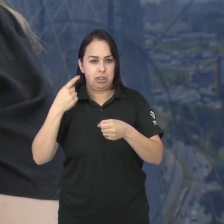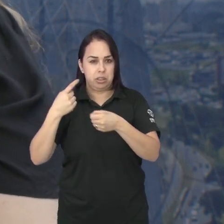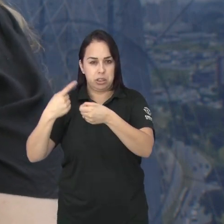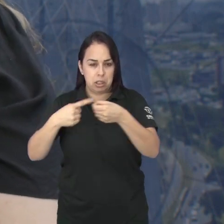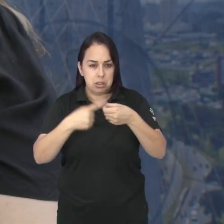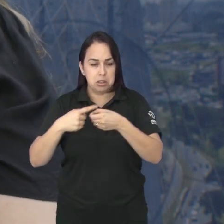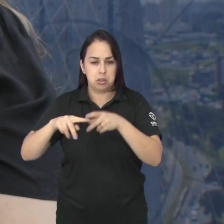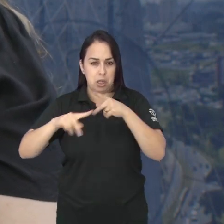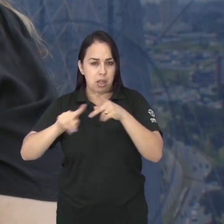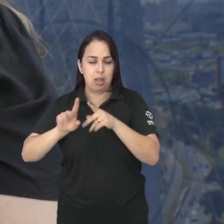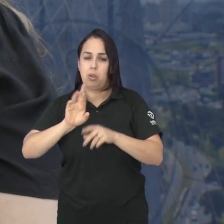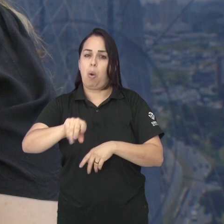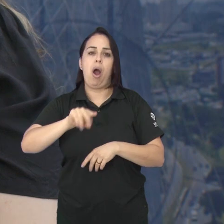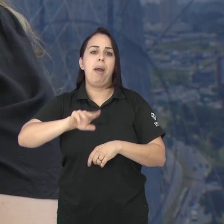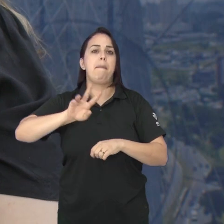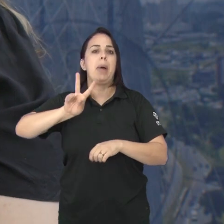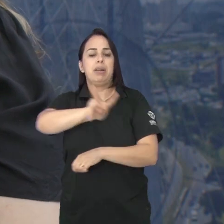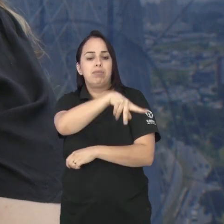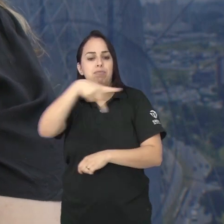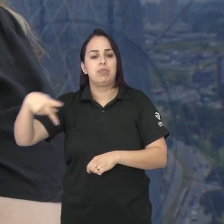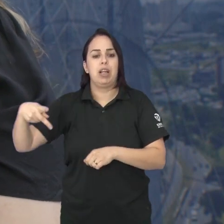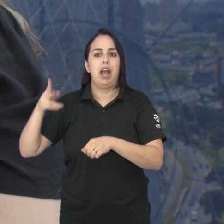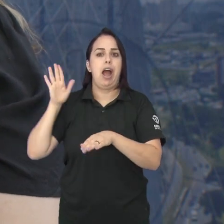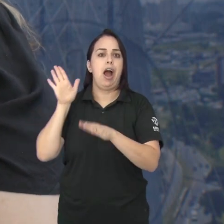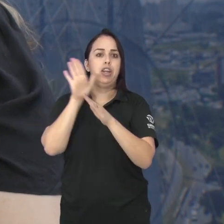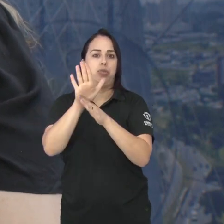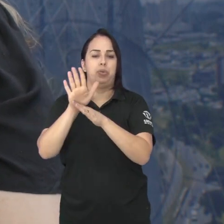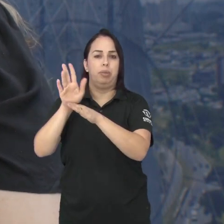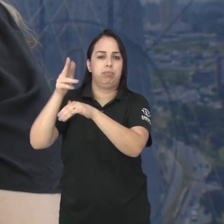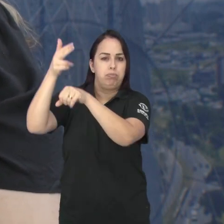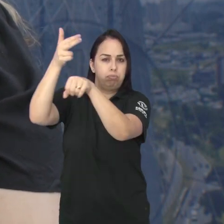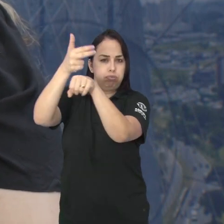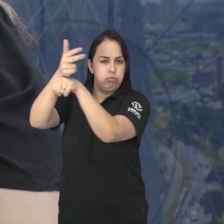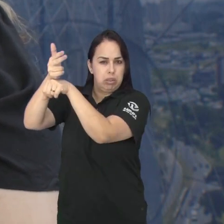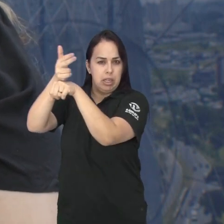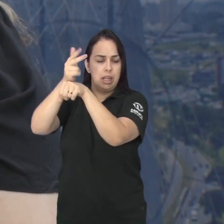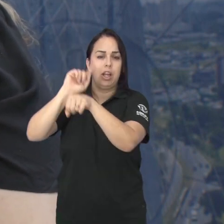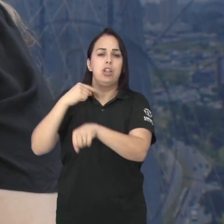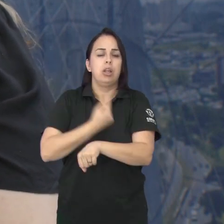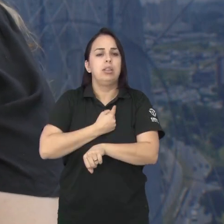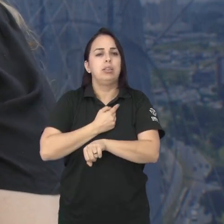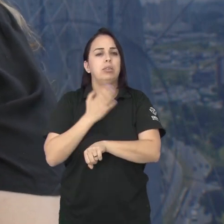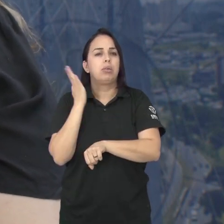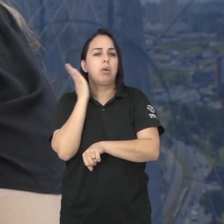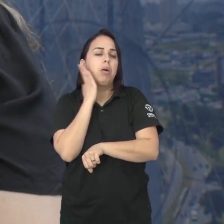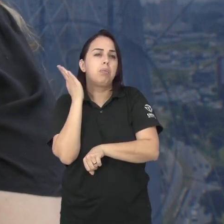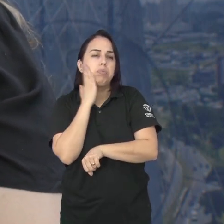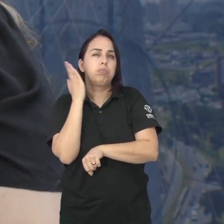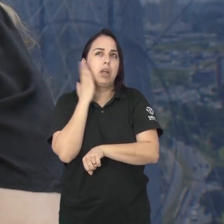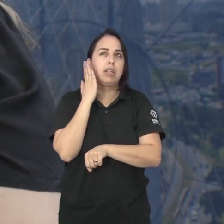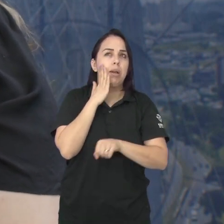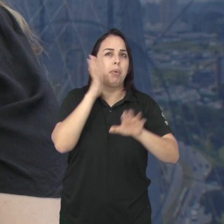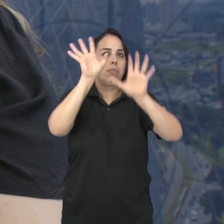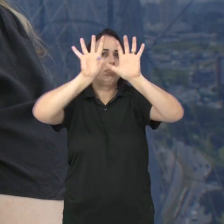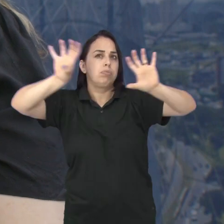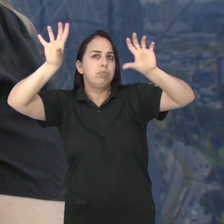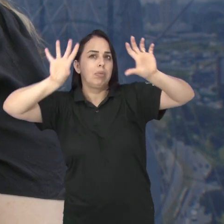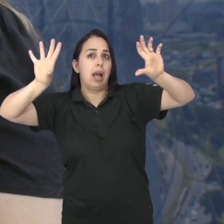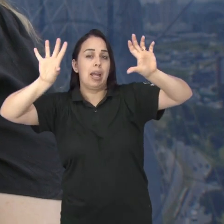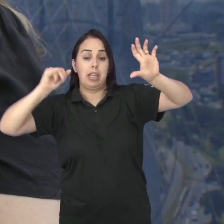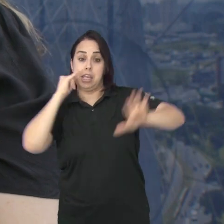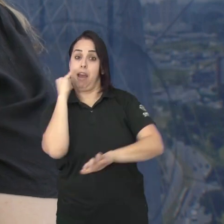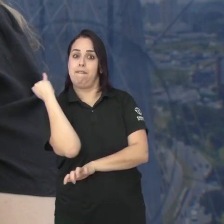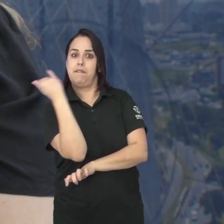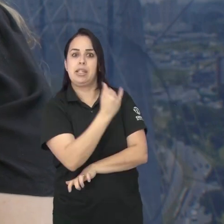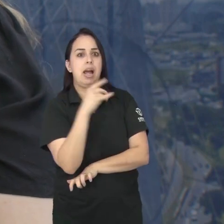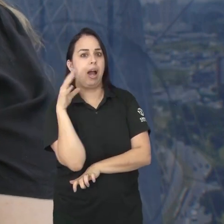todo estaria abrangido nesse raio do radar. Então, a gente consegue entender as formações que estão acontecendo e dar